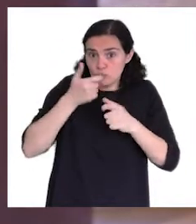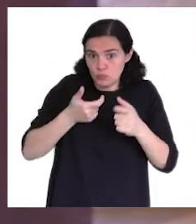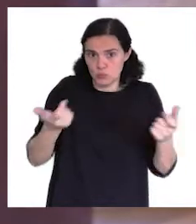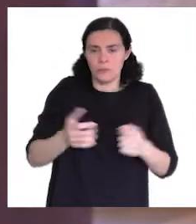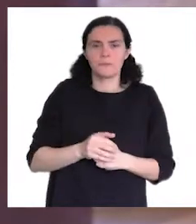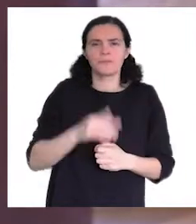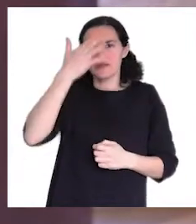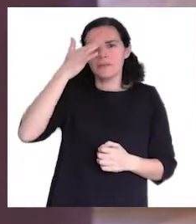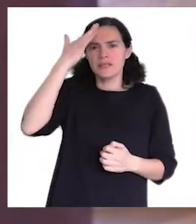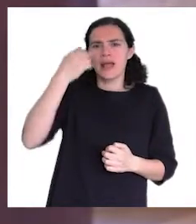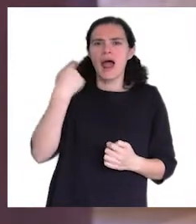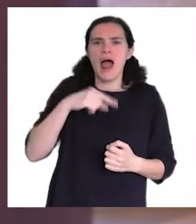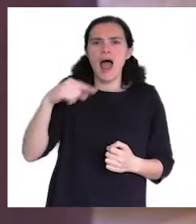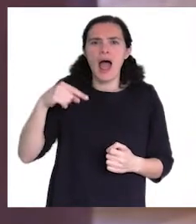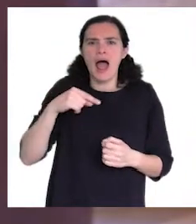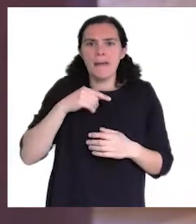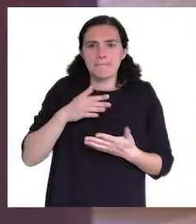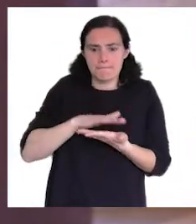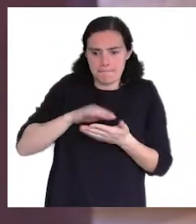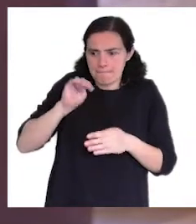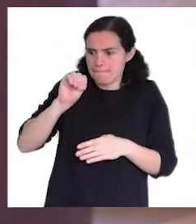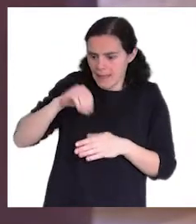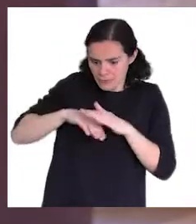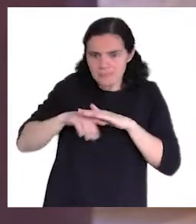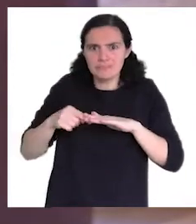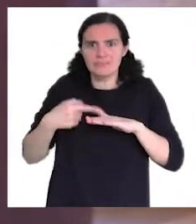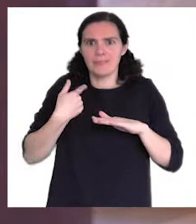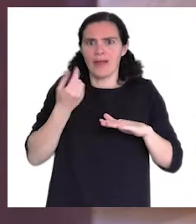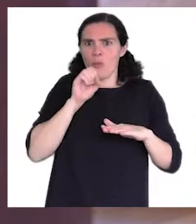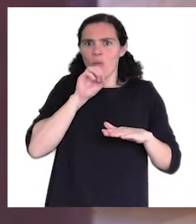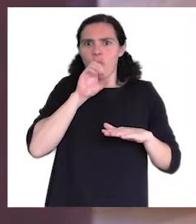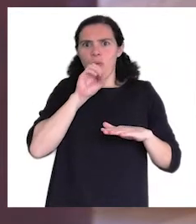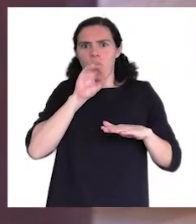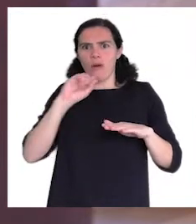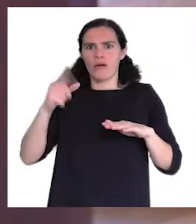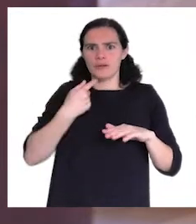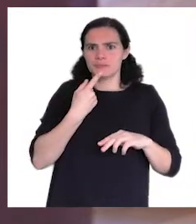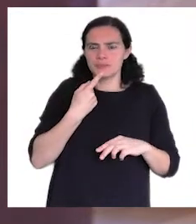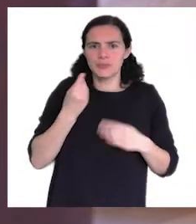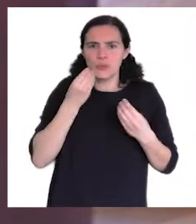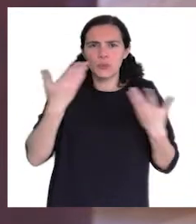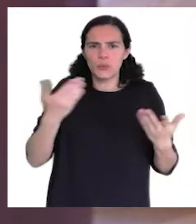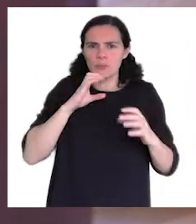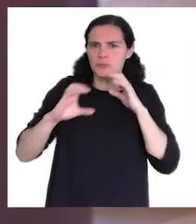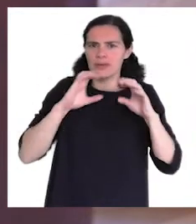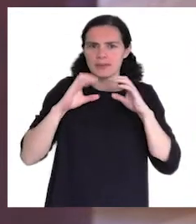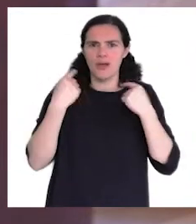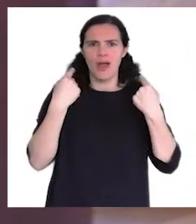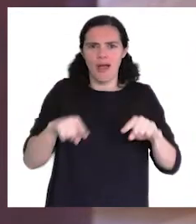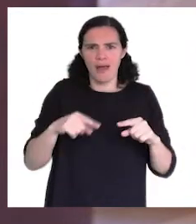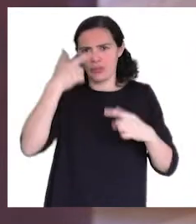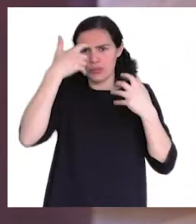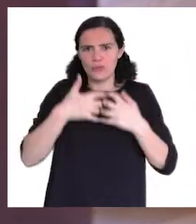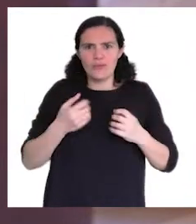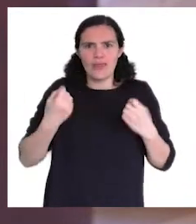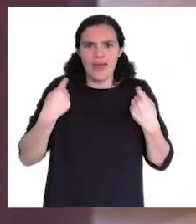humano. E imaginarmos que isto existe debaixo dos nossos pés é incrível. Percebermos como é que há esta comunicação e há,